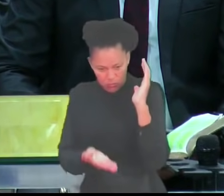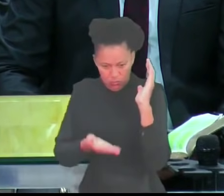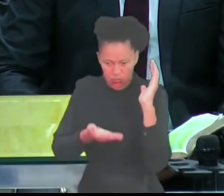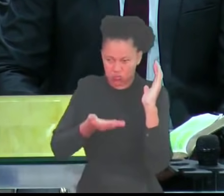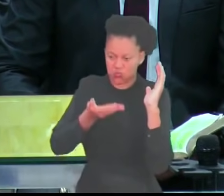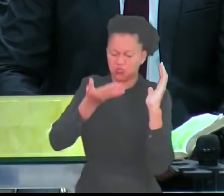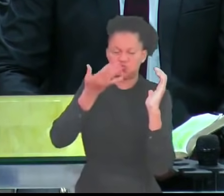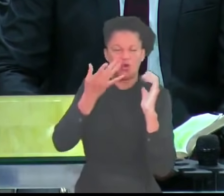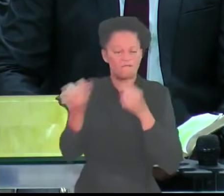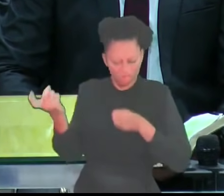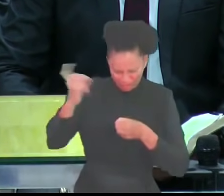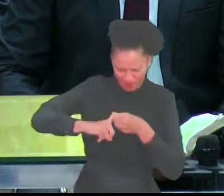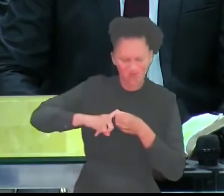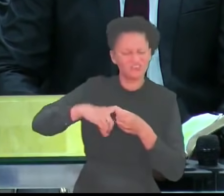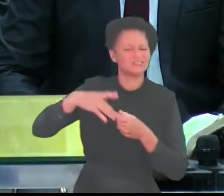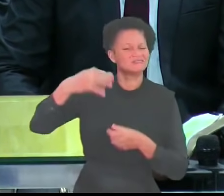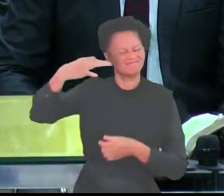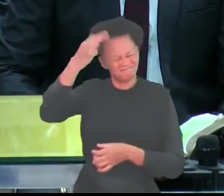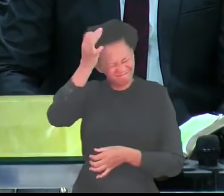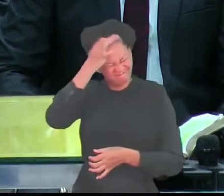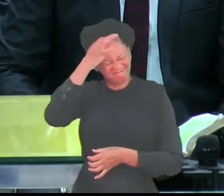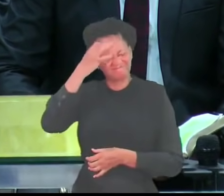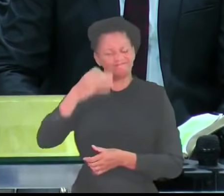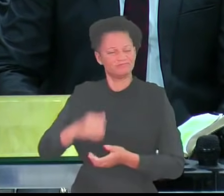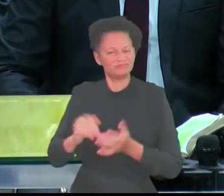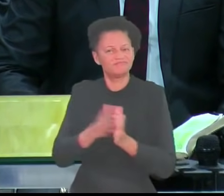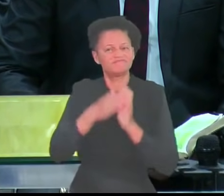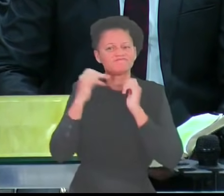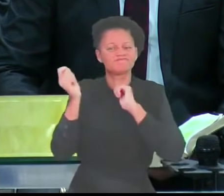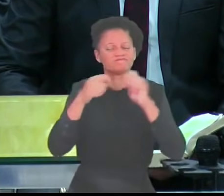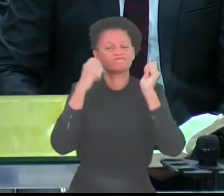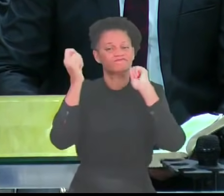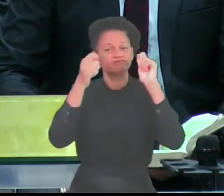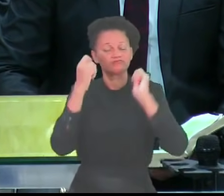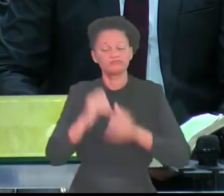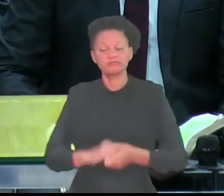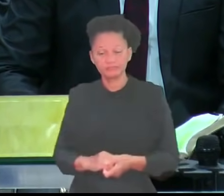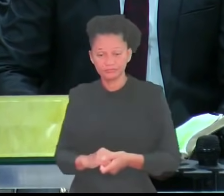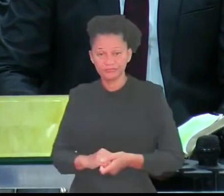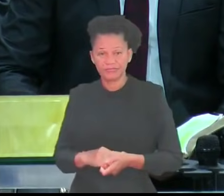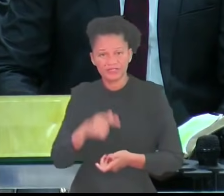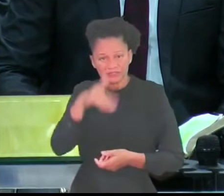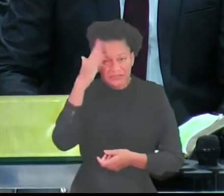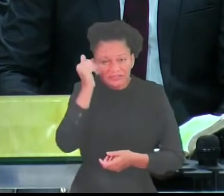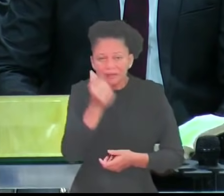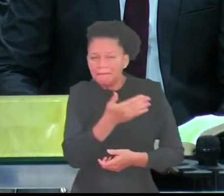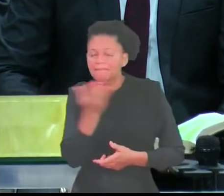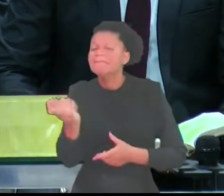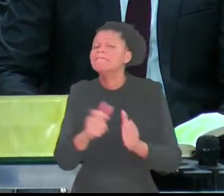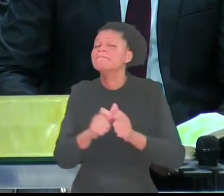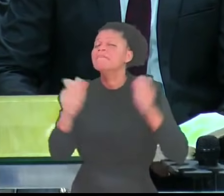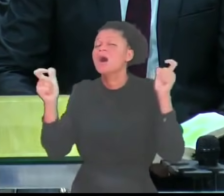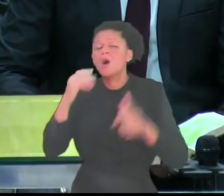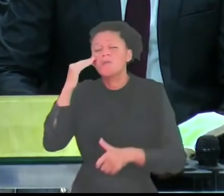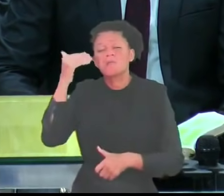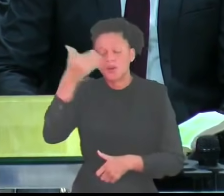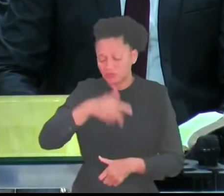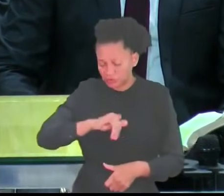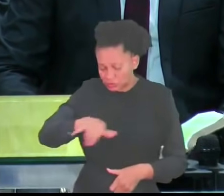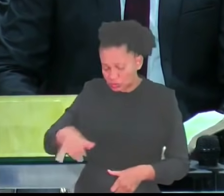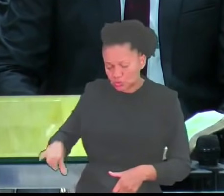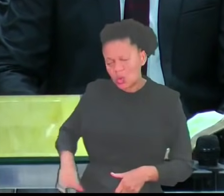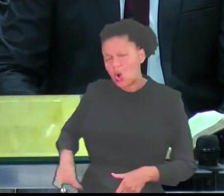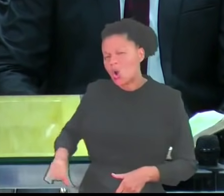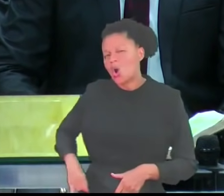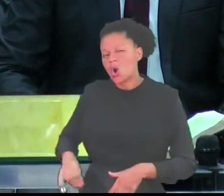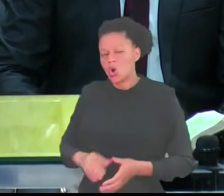da natureza. Glória a Deus. Aleluia. Você sabe qual foi a maior prova de Jó? A maior prova de